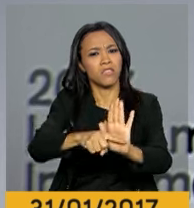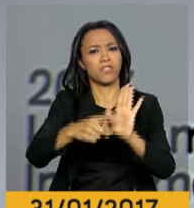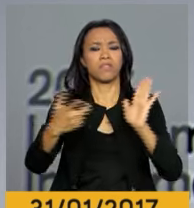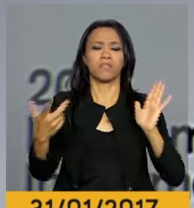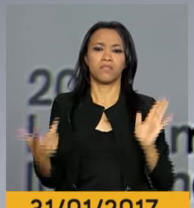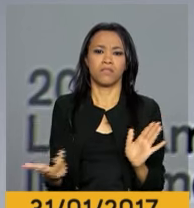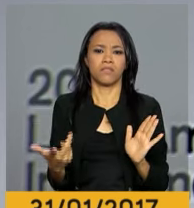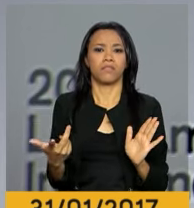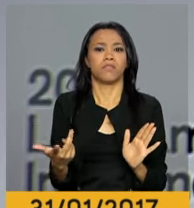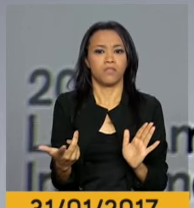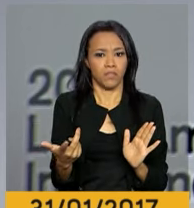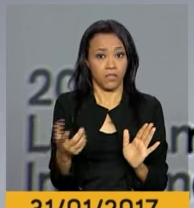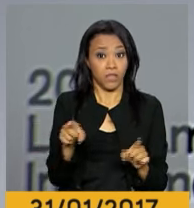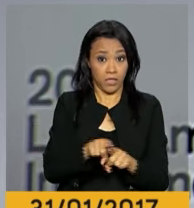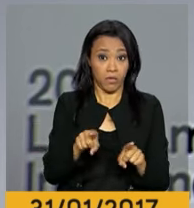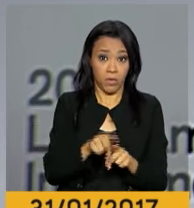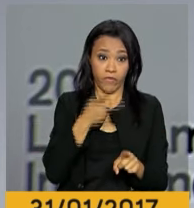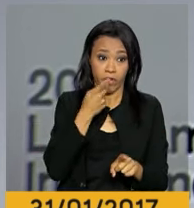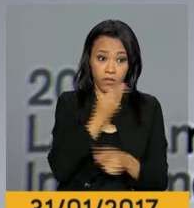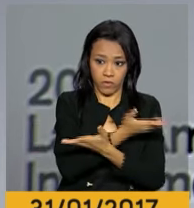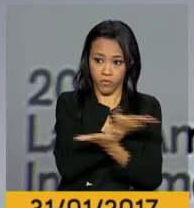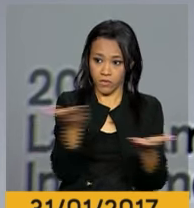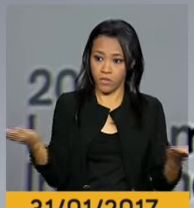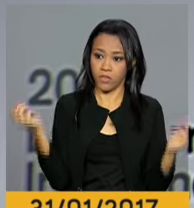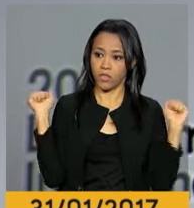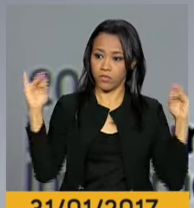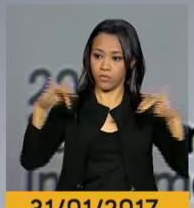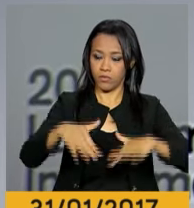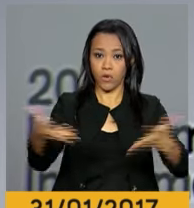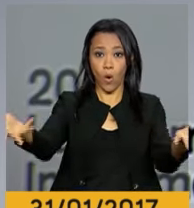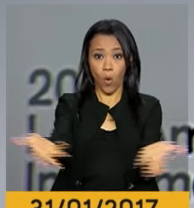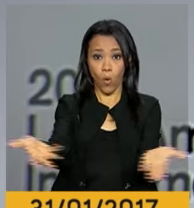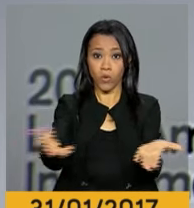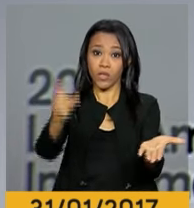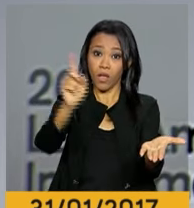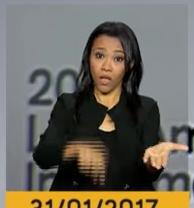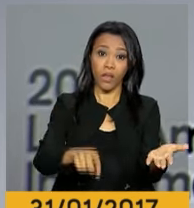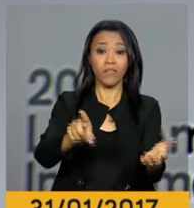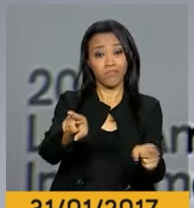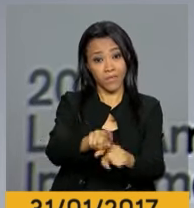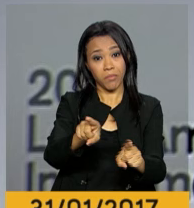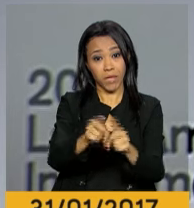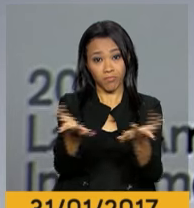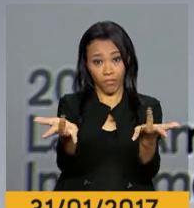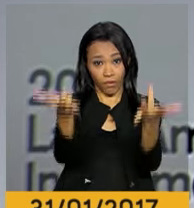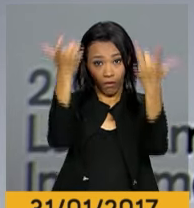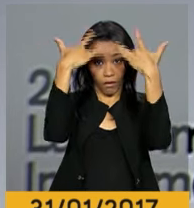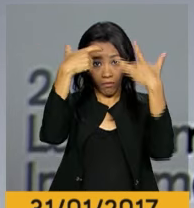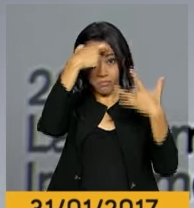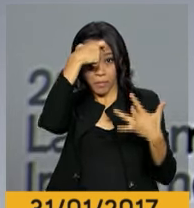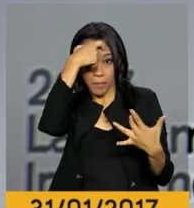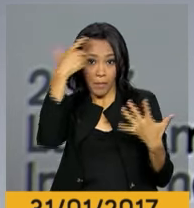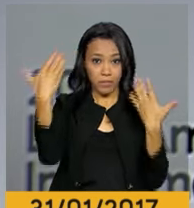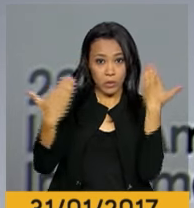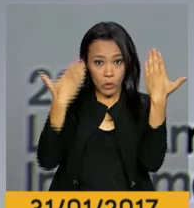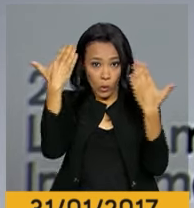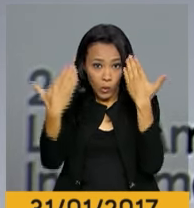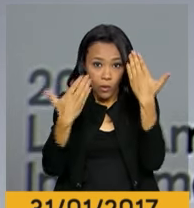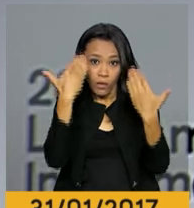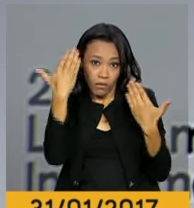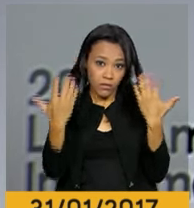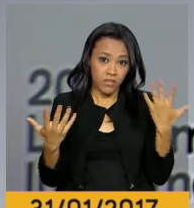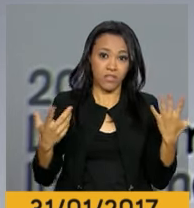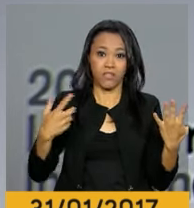e aos estrangeiros que aqui estão era até de ordem psicológica que não é o nosso estado